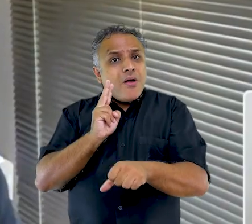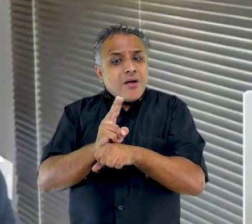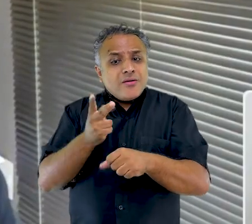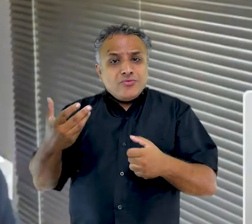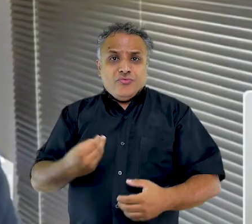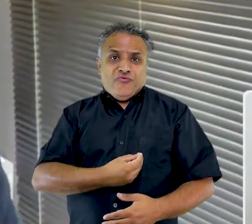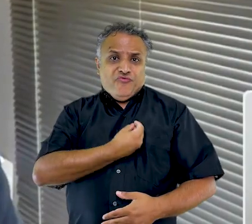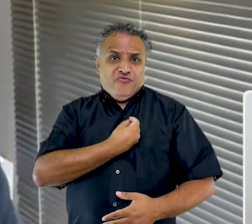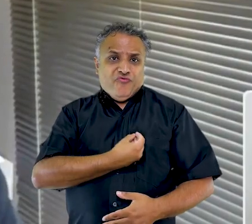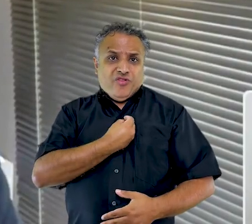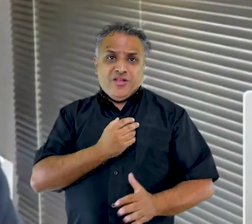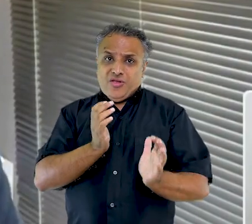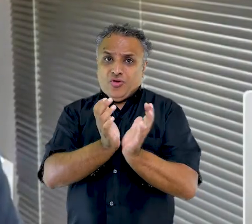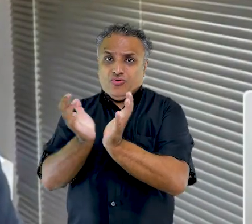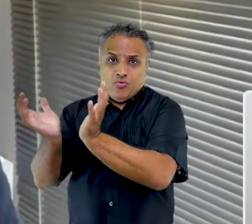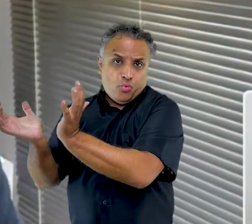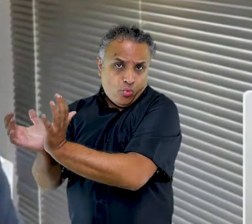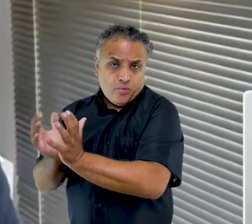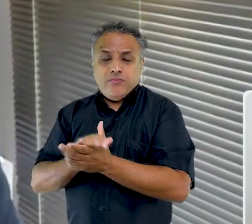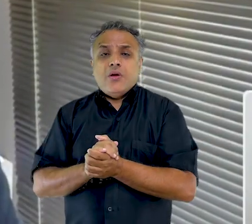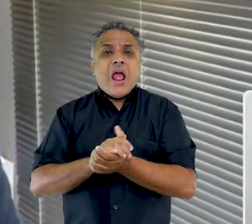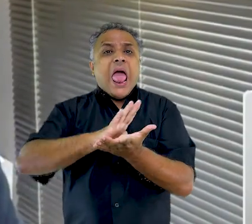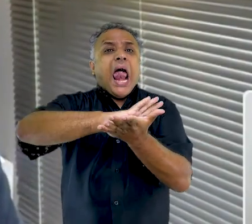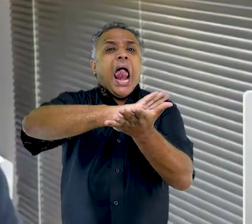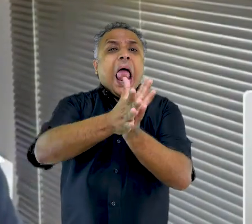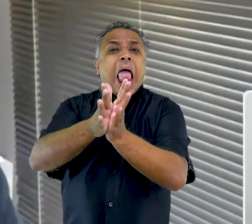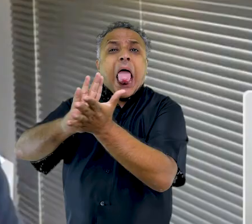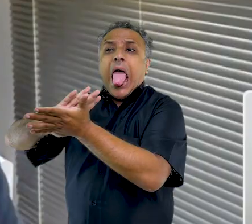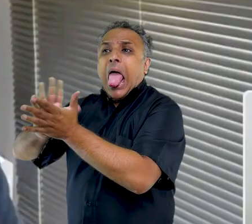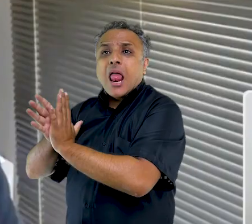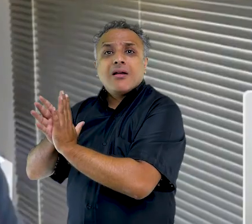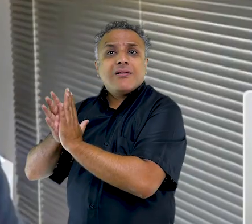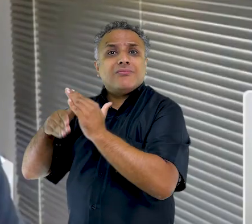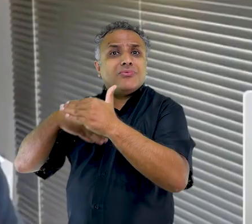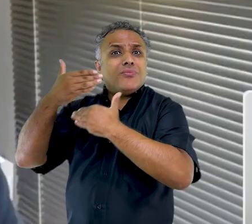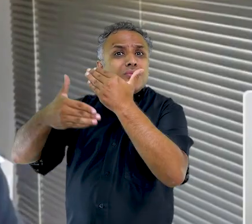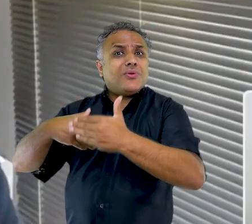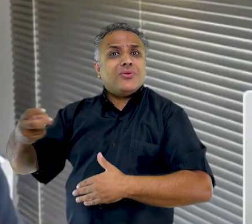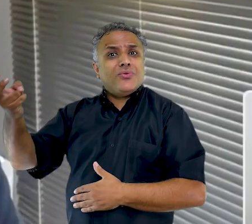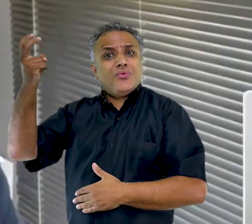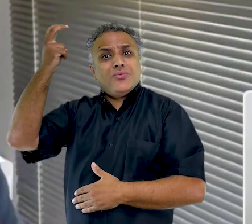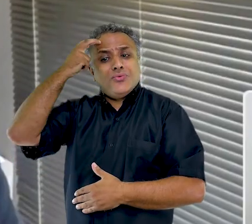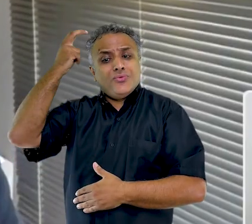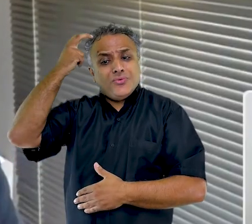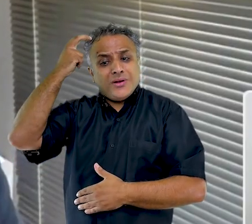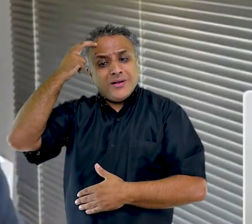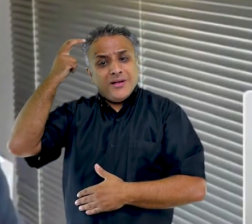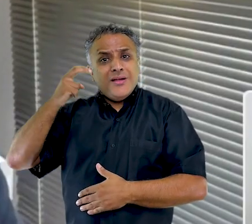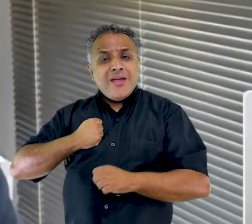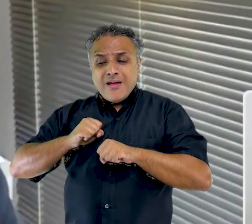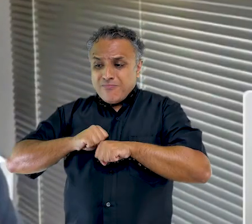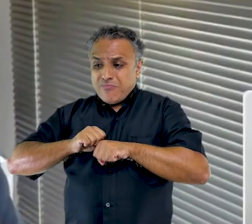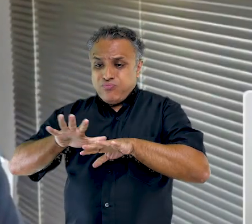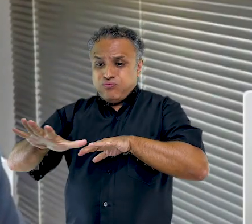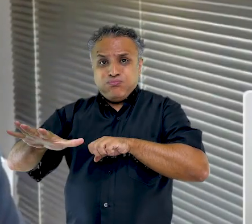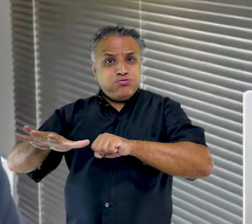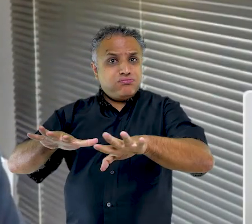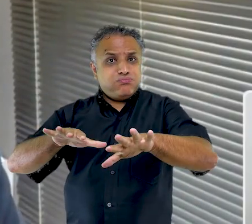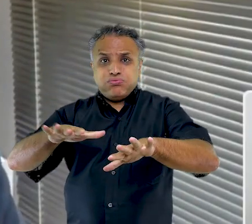dessas comunidades, a destruição, né, do patrimônio cultural desses indígenas e a contaminação desses indígenas. Quer